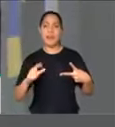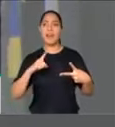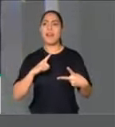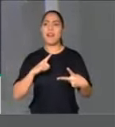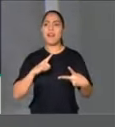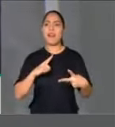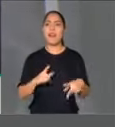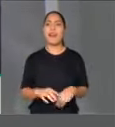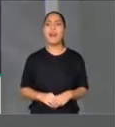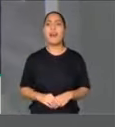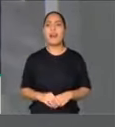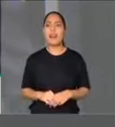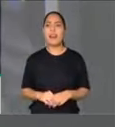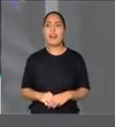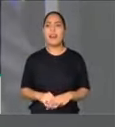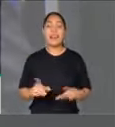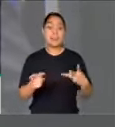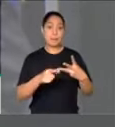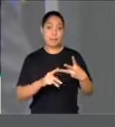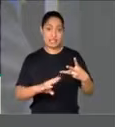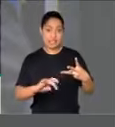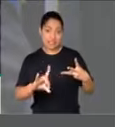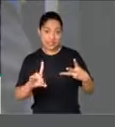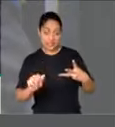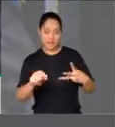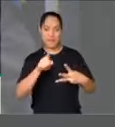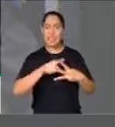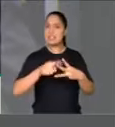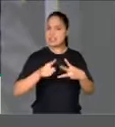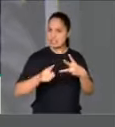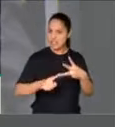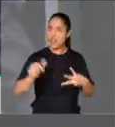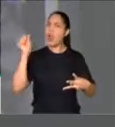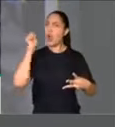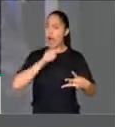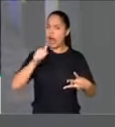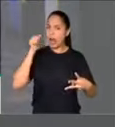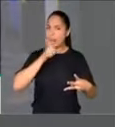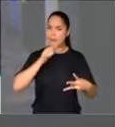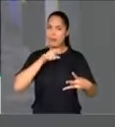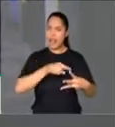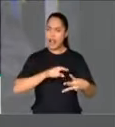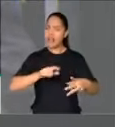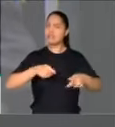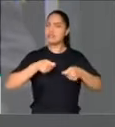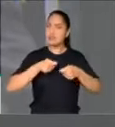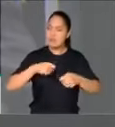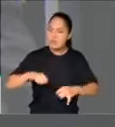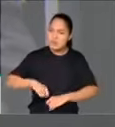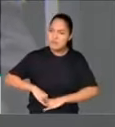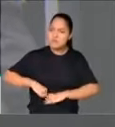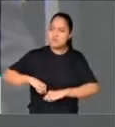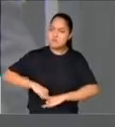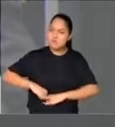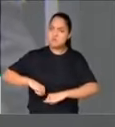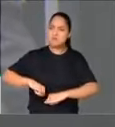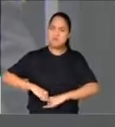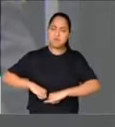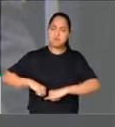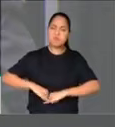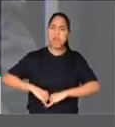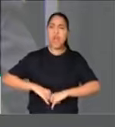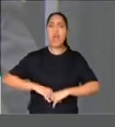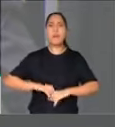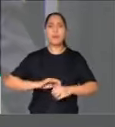Cida Diogo. Essas três mulheres sacrificaram seus mandatos por ter sofrido a